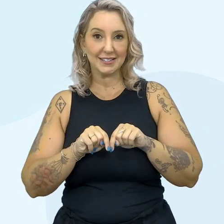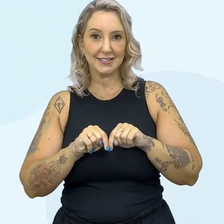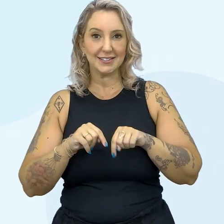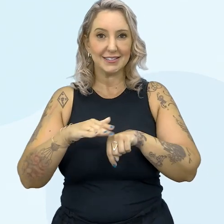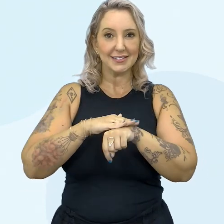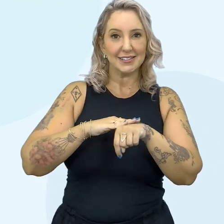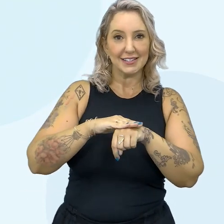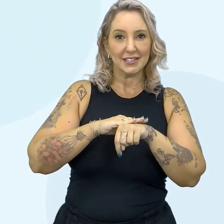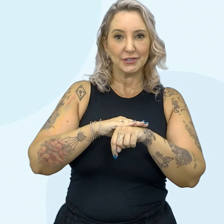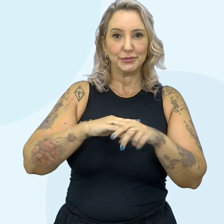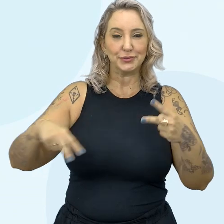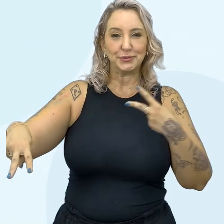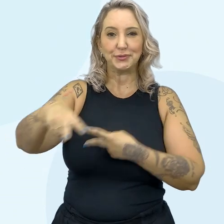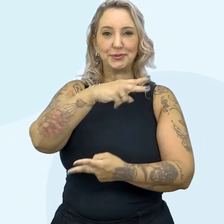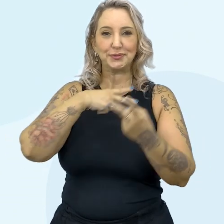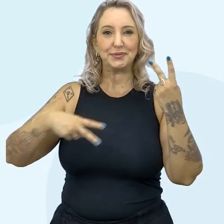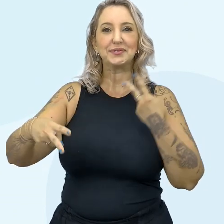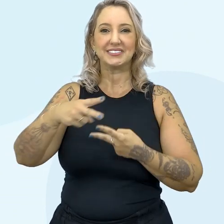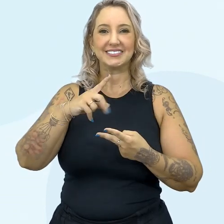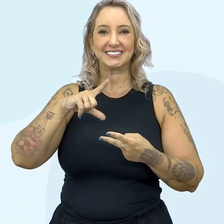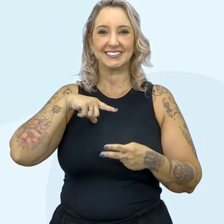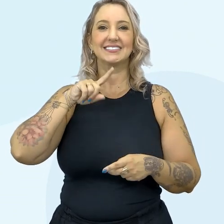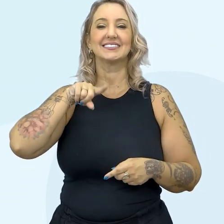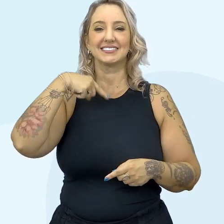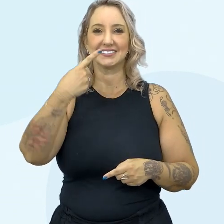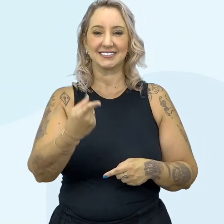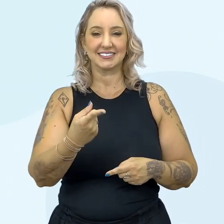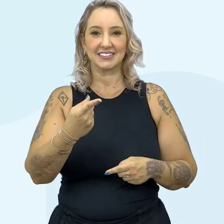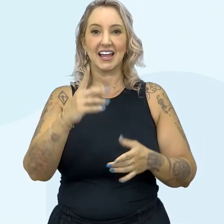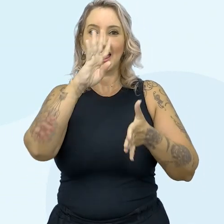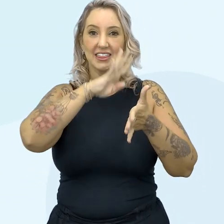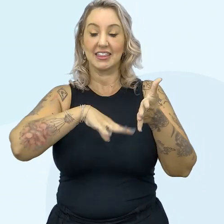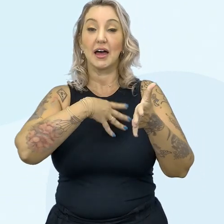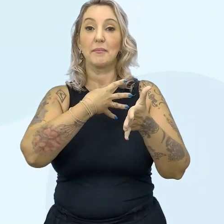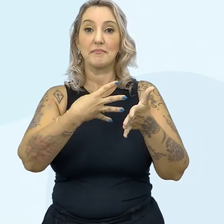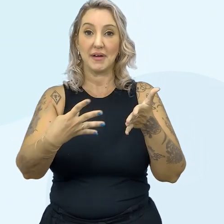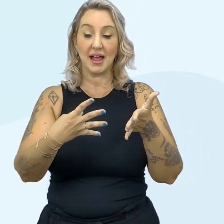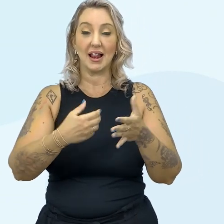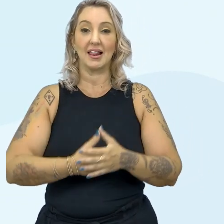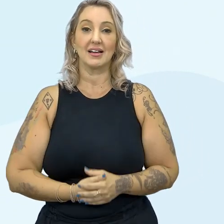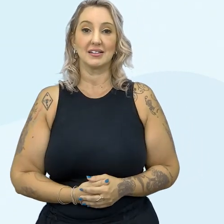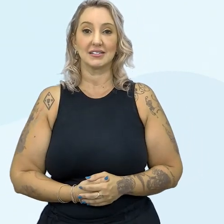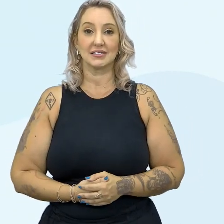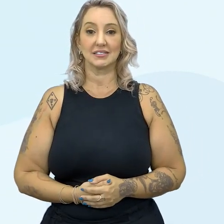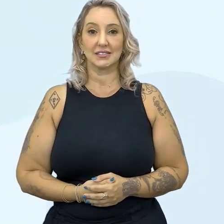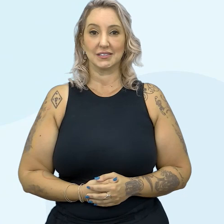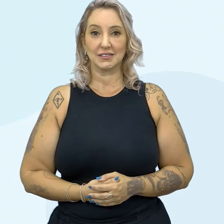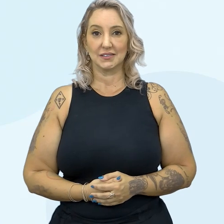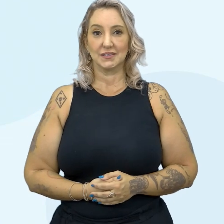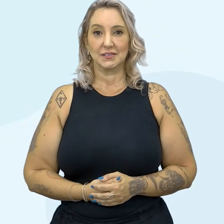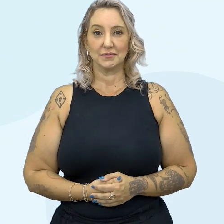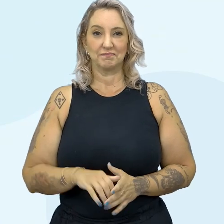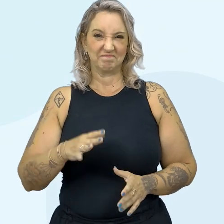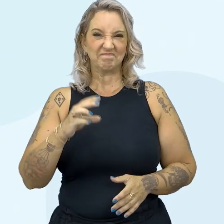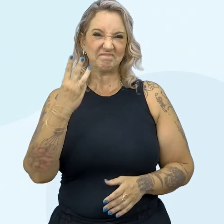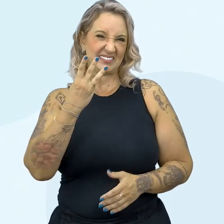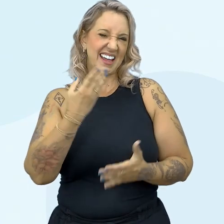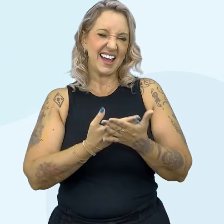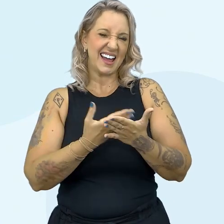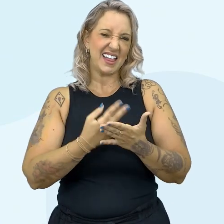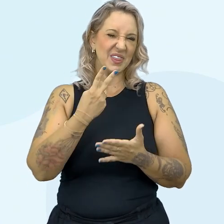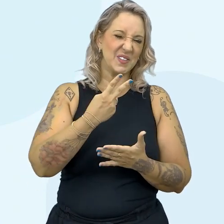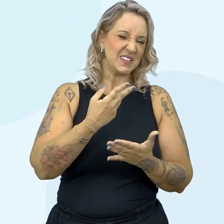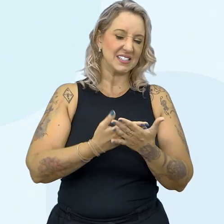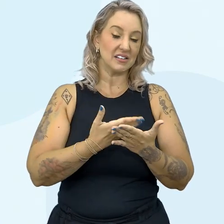discussão do vendaval, a discussão depois da tabela, tudo mais. Ela daria umas 3 aulas, 2 aulas. E